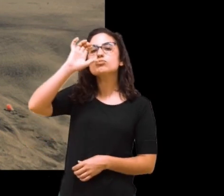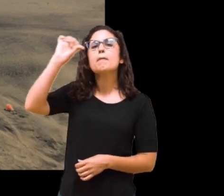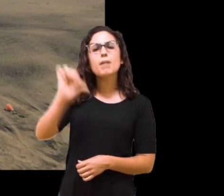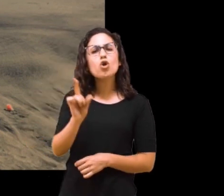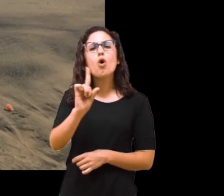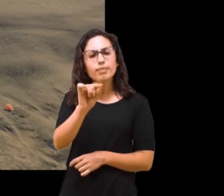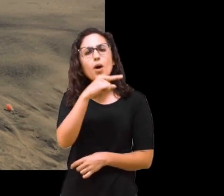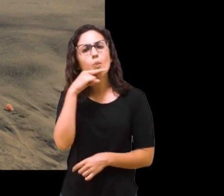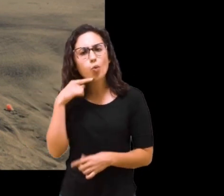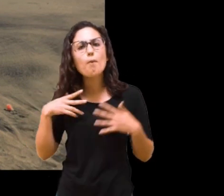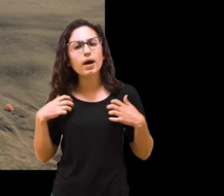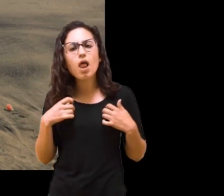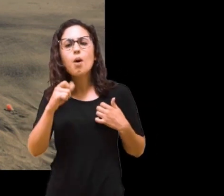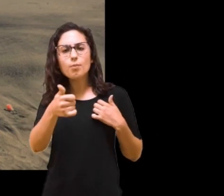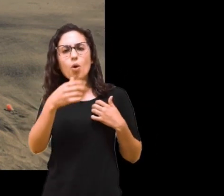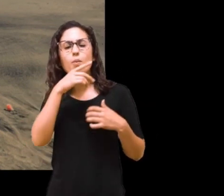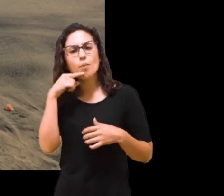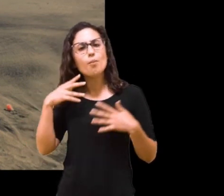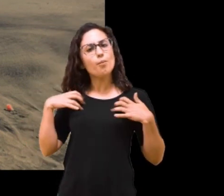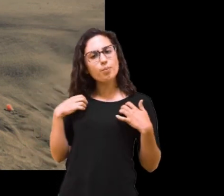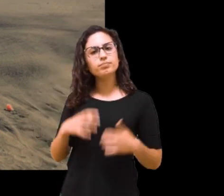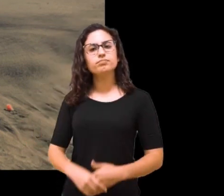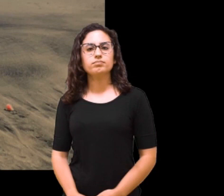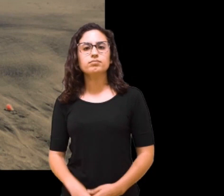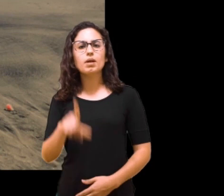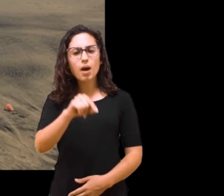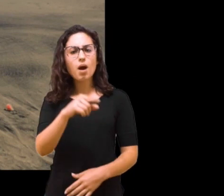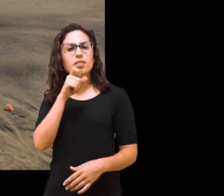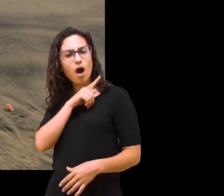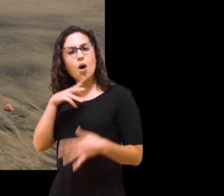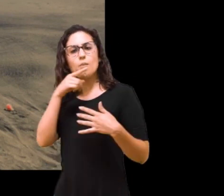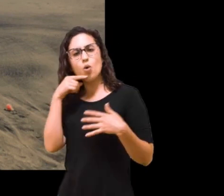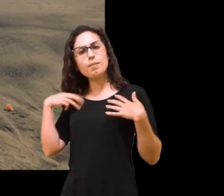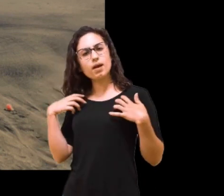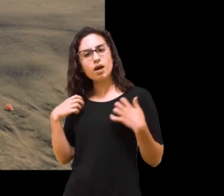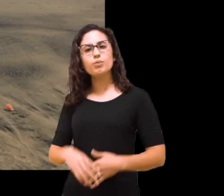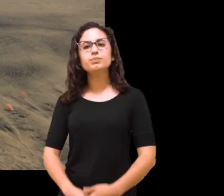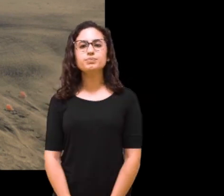bacalhau. E também não era mal um pastel de bacalhau. E também não era mal um pastel de bacalhau.